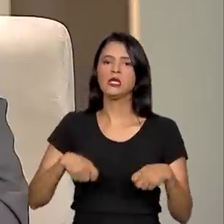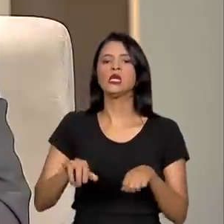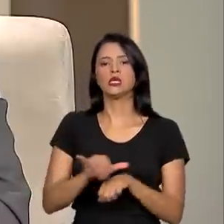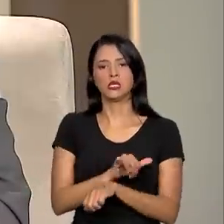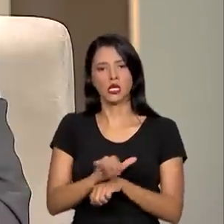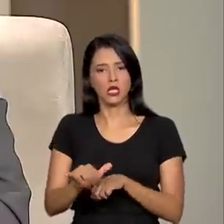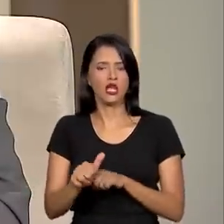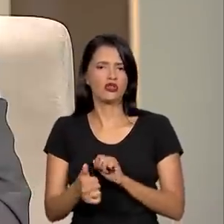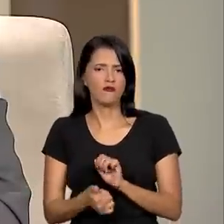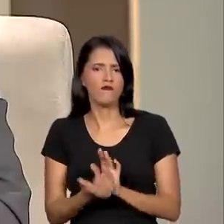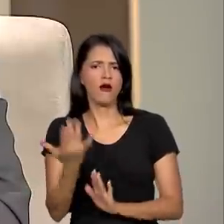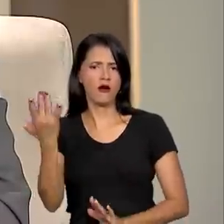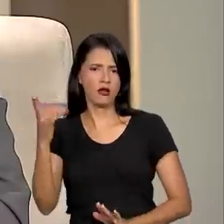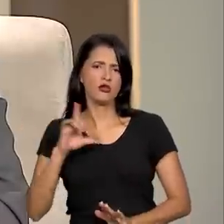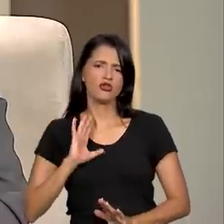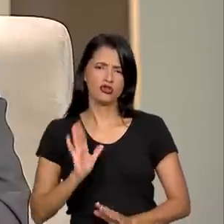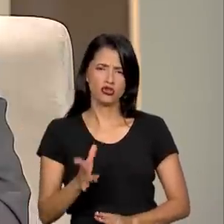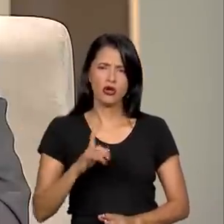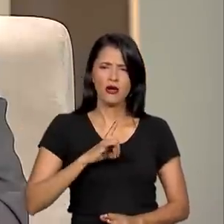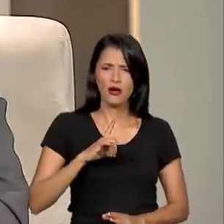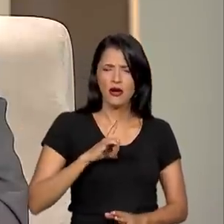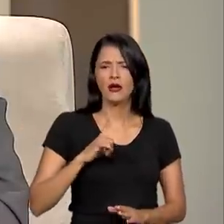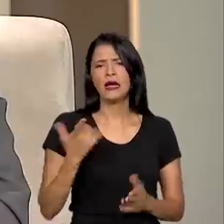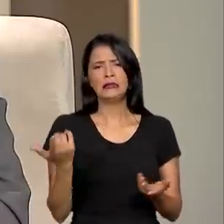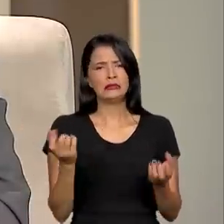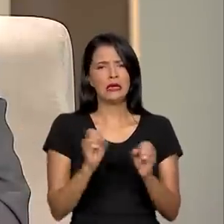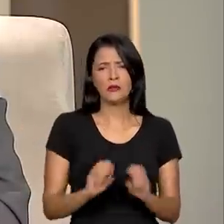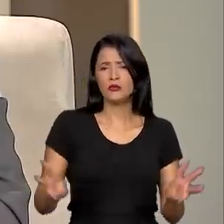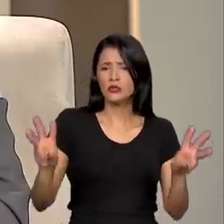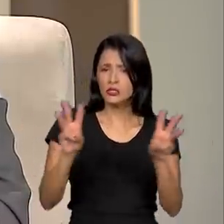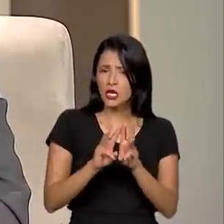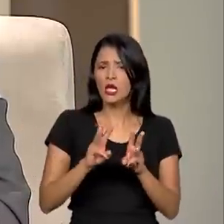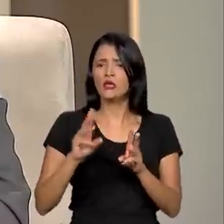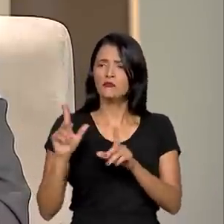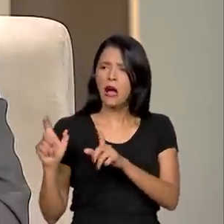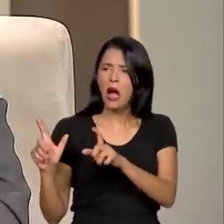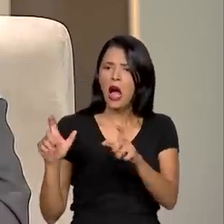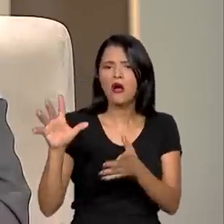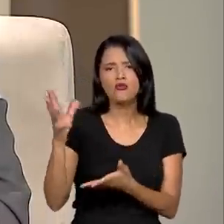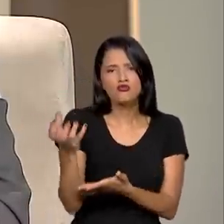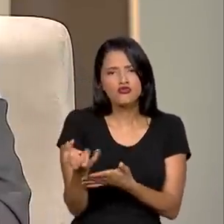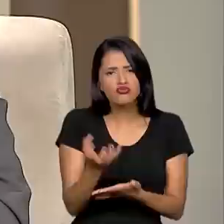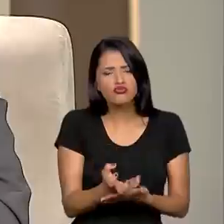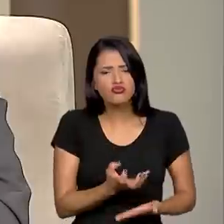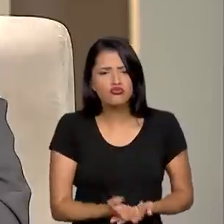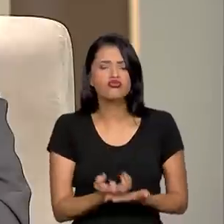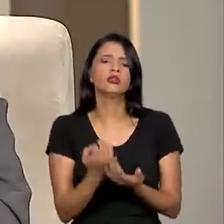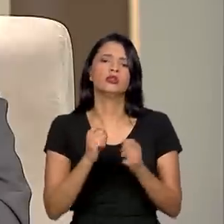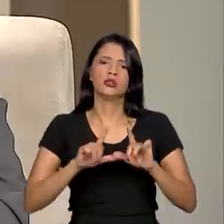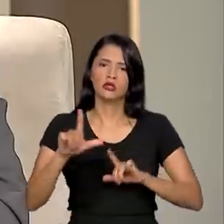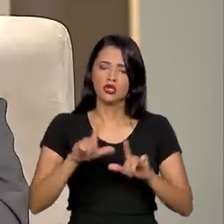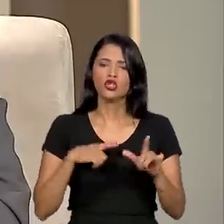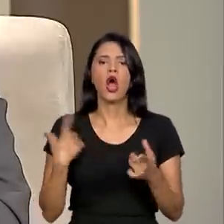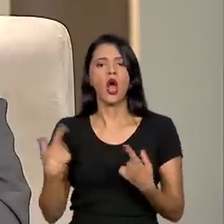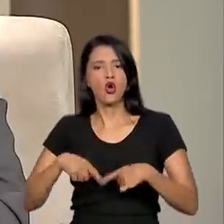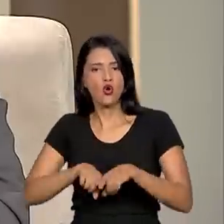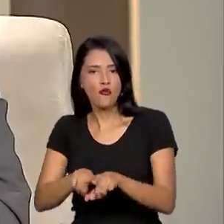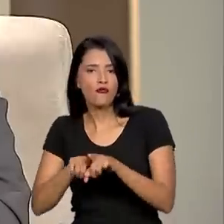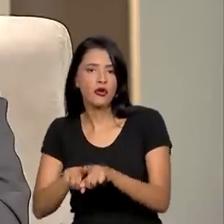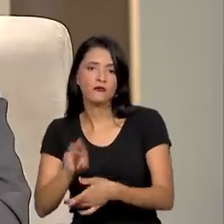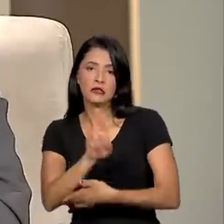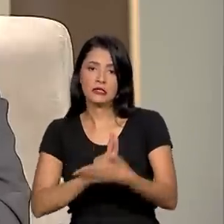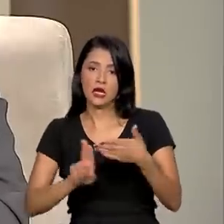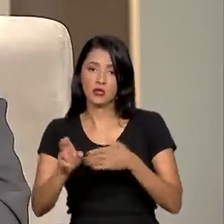já temos grande parte do patrimônio musealizado digitalizado, convênios com universidade para desenvolver